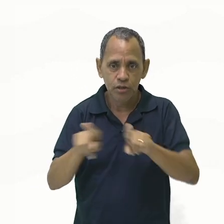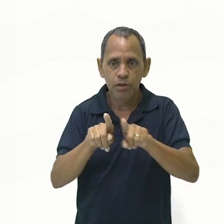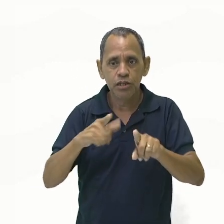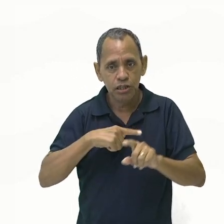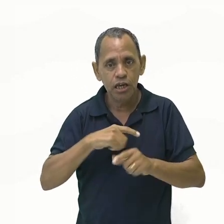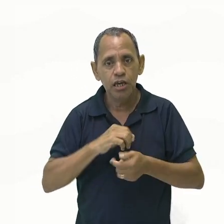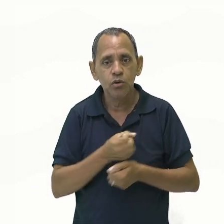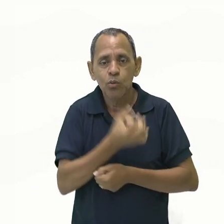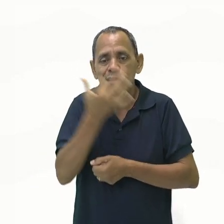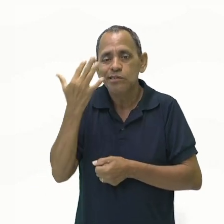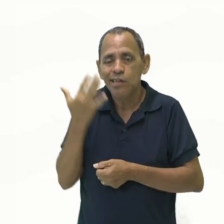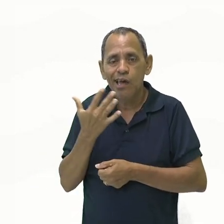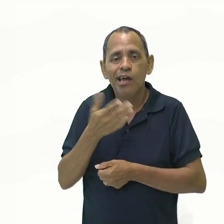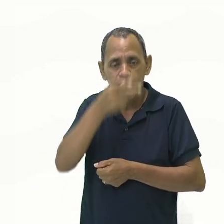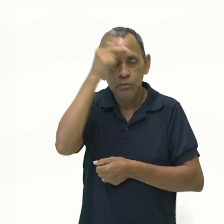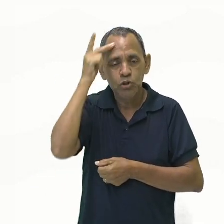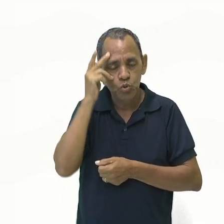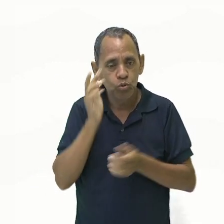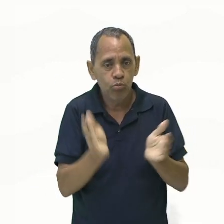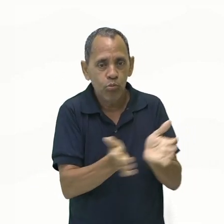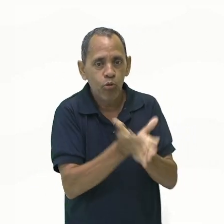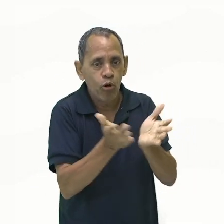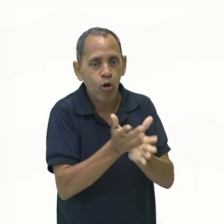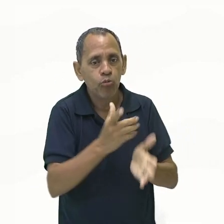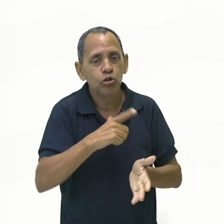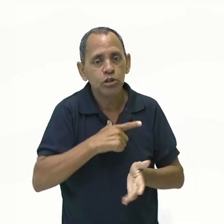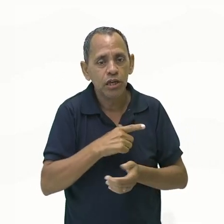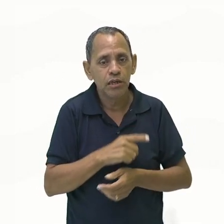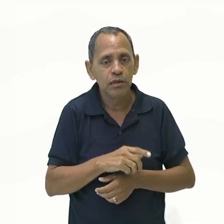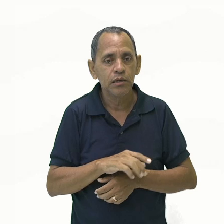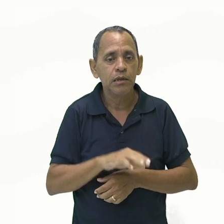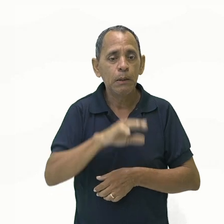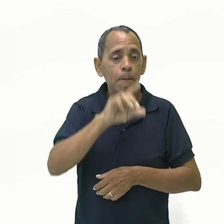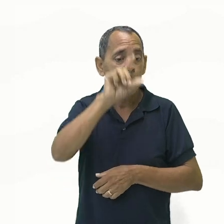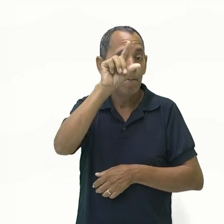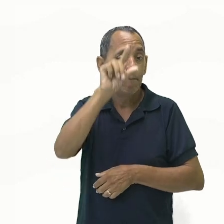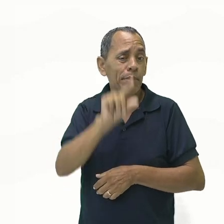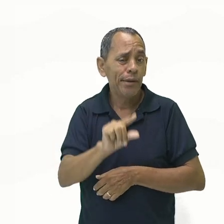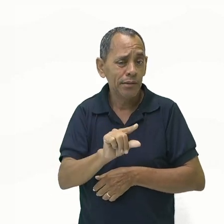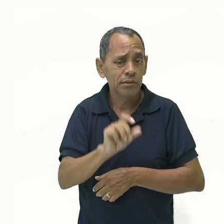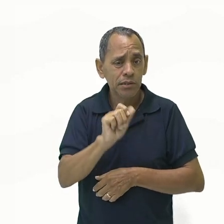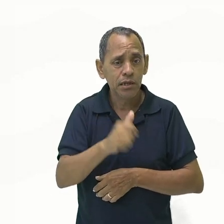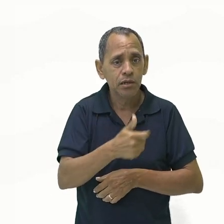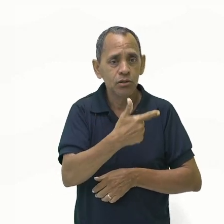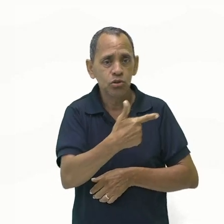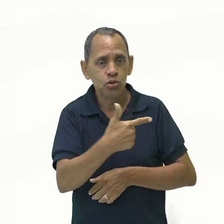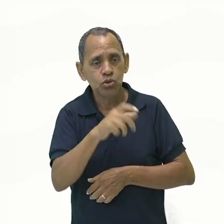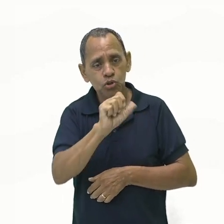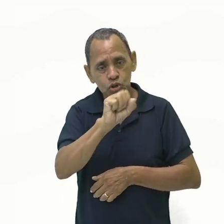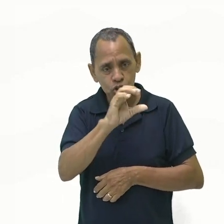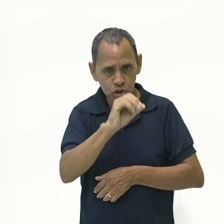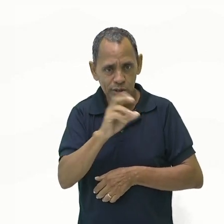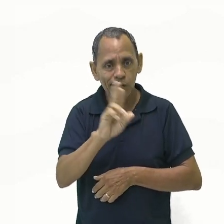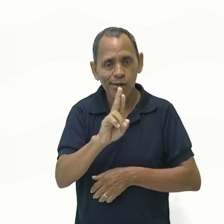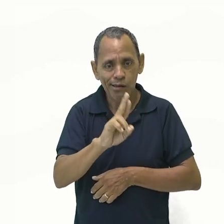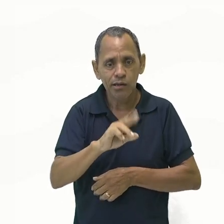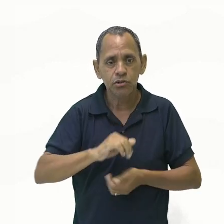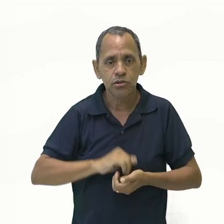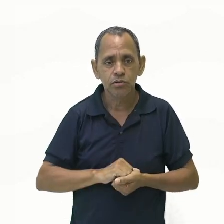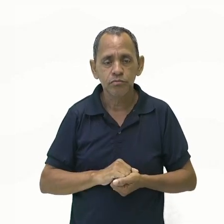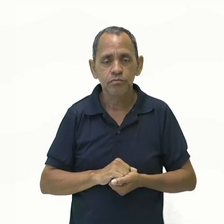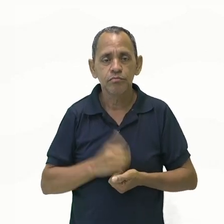a quantidade de pessoas pobres que ganham menos ali de R$280, por exemplo, mais ou menos, né, por ali. Então é um número que foi